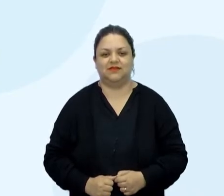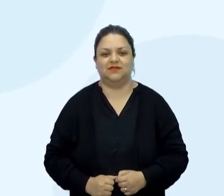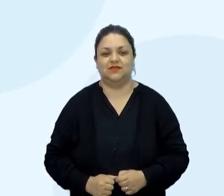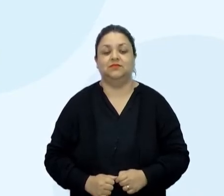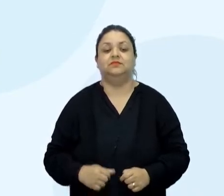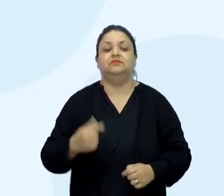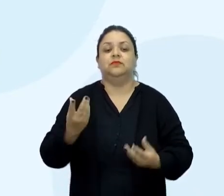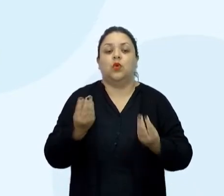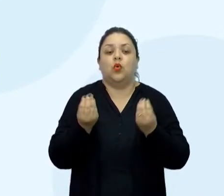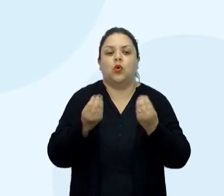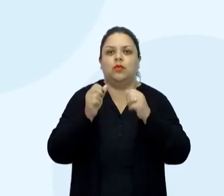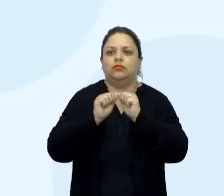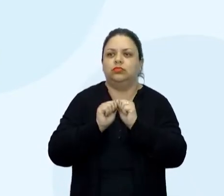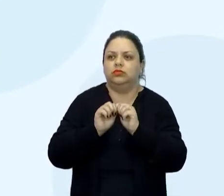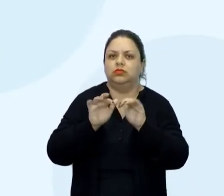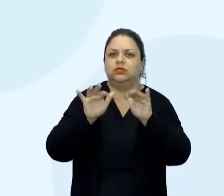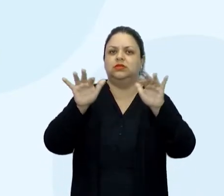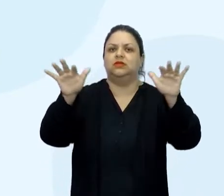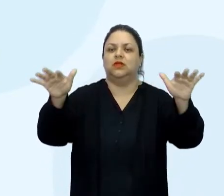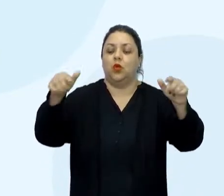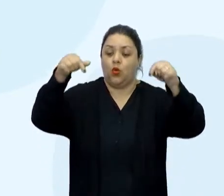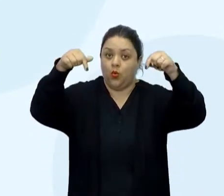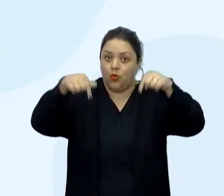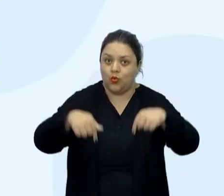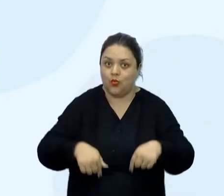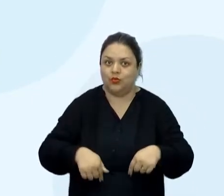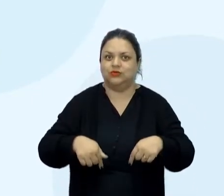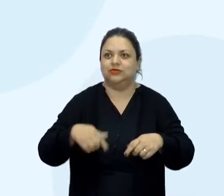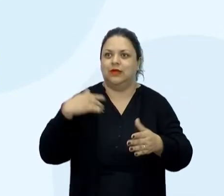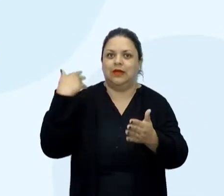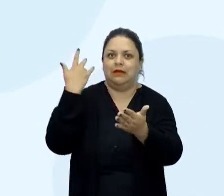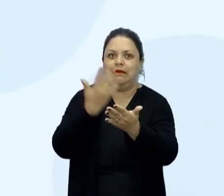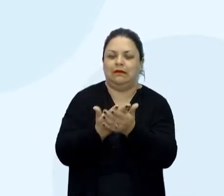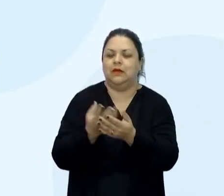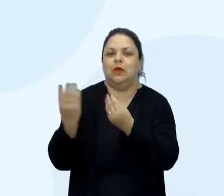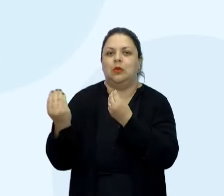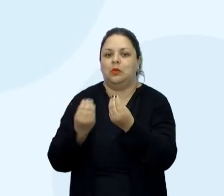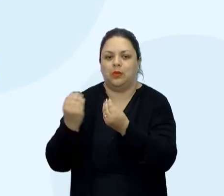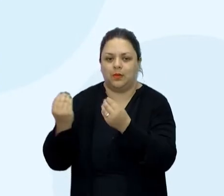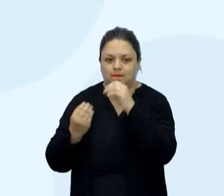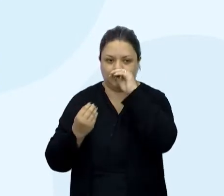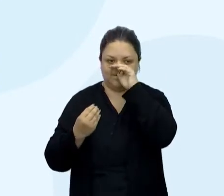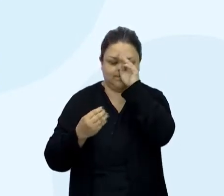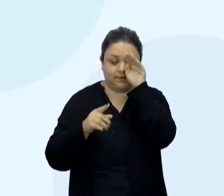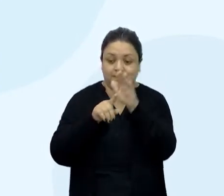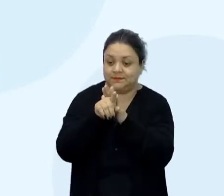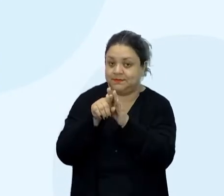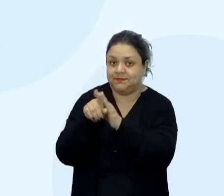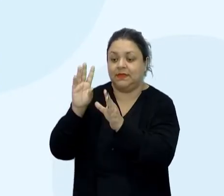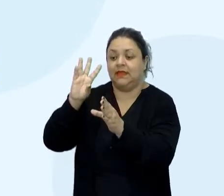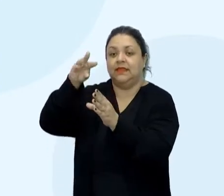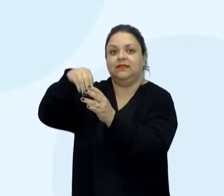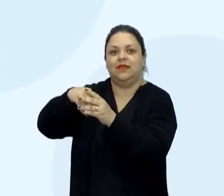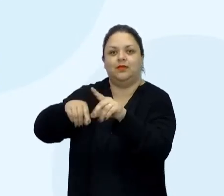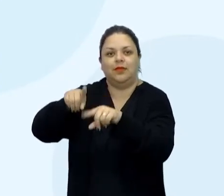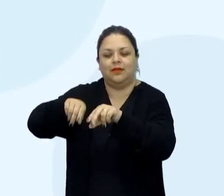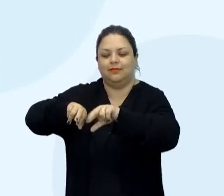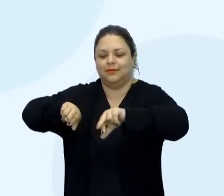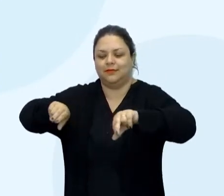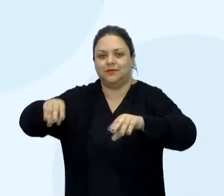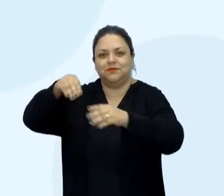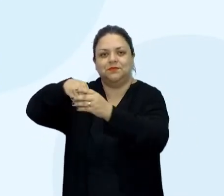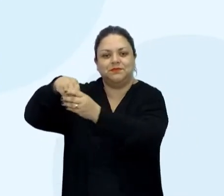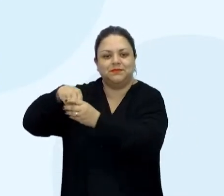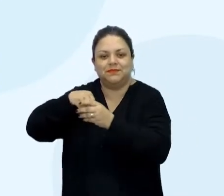nos materiais encontrados nos dias atuais, mobilizar, analisar e investigar as propriedades dos materiais cerâmicos